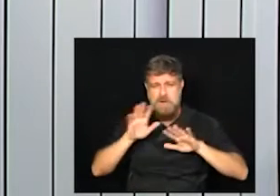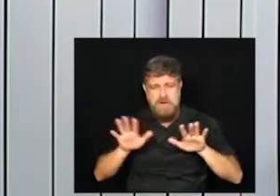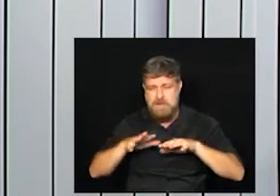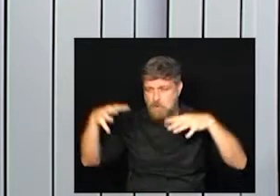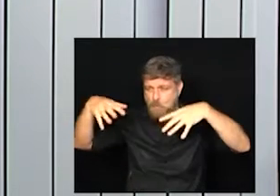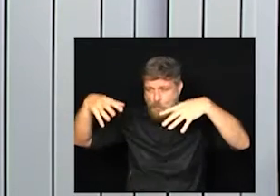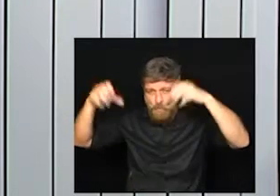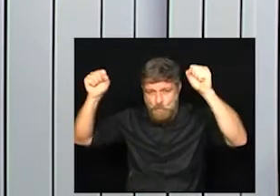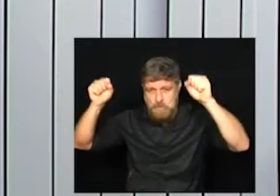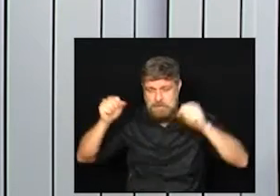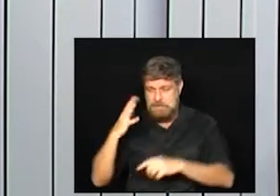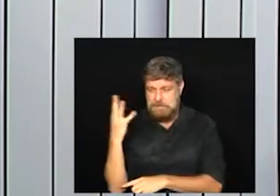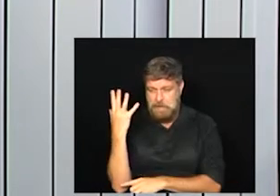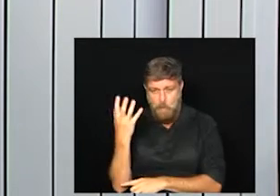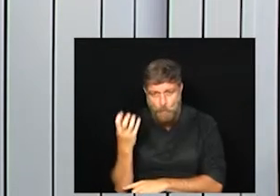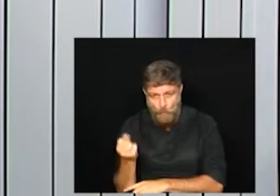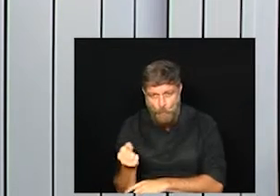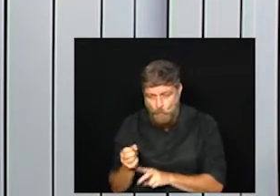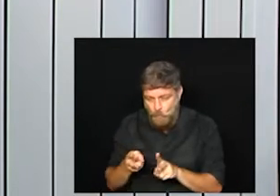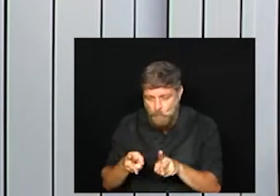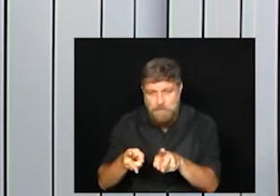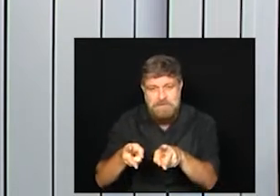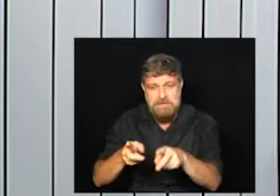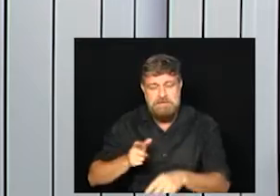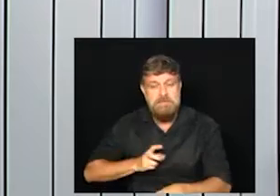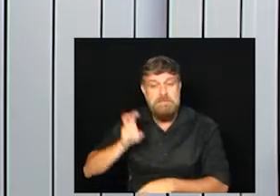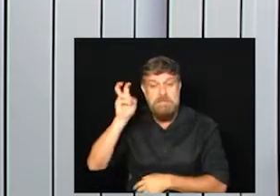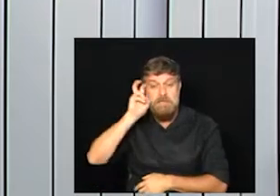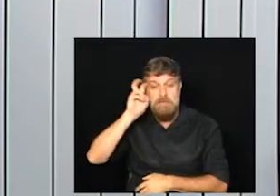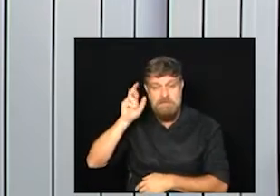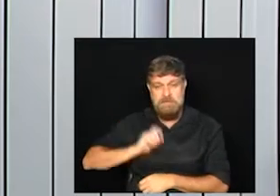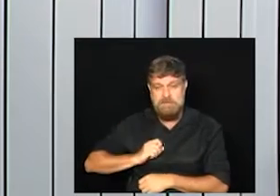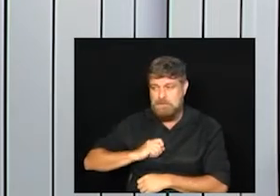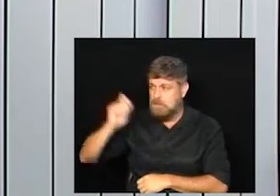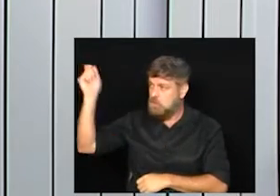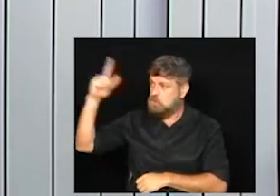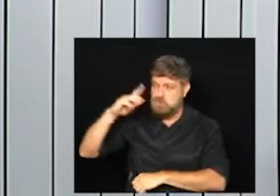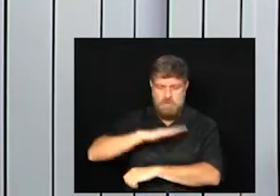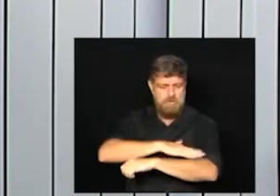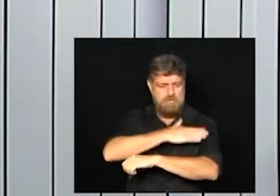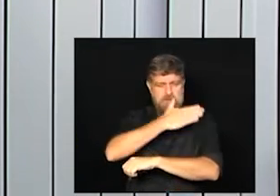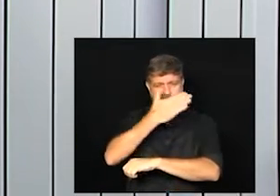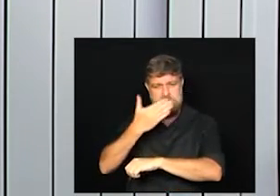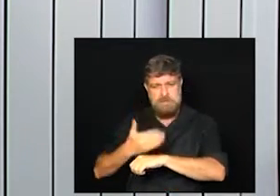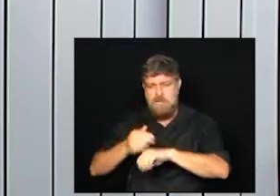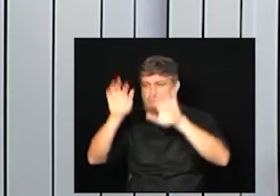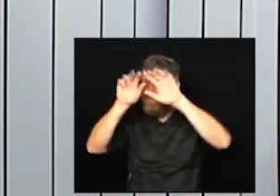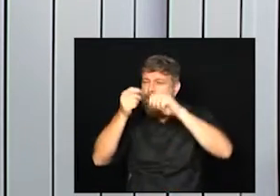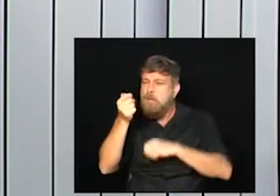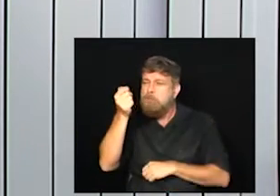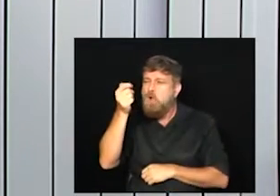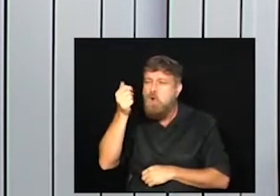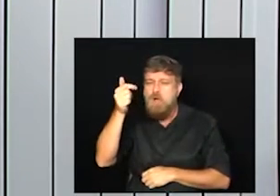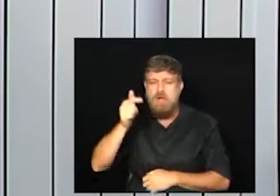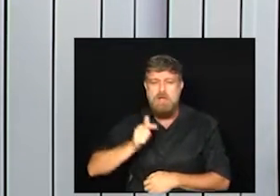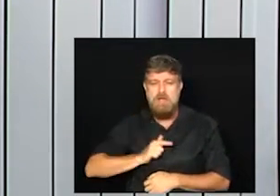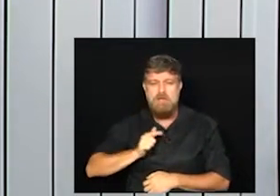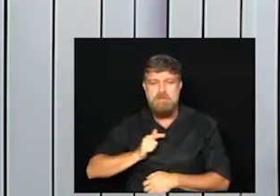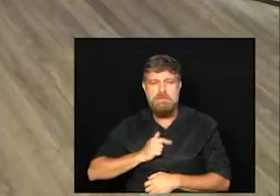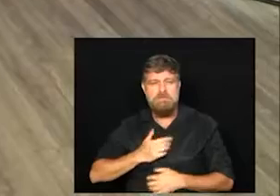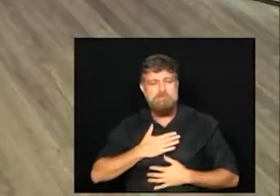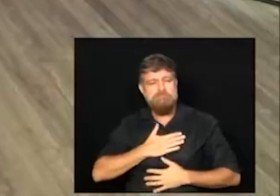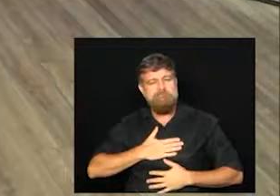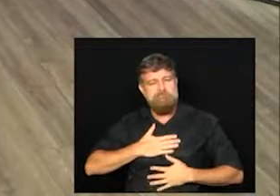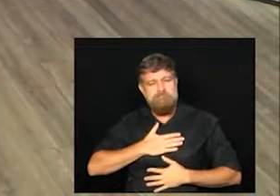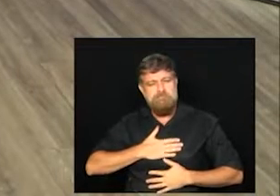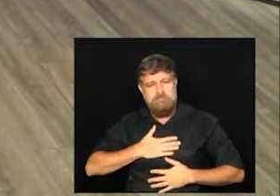clima seco permanece. Para esta quinta-feira, sol durante todo o dia, poucas nuvens e aquele tempo agradável.